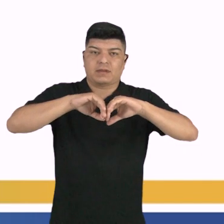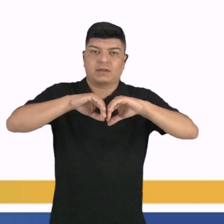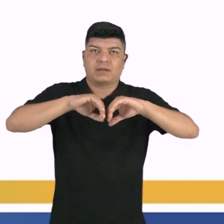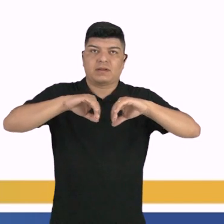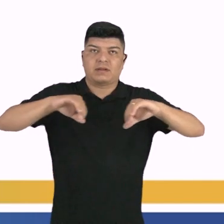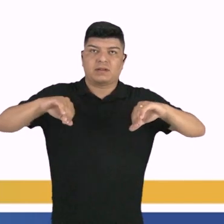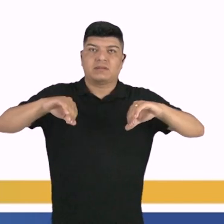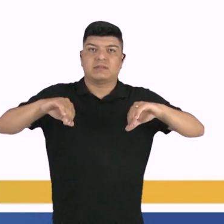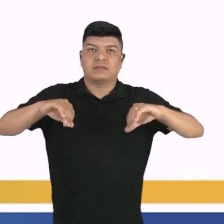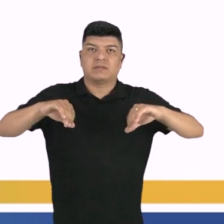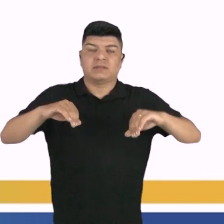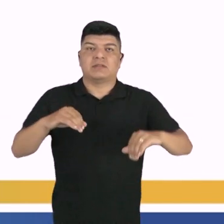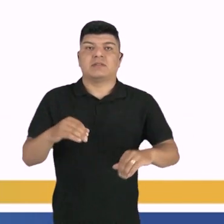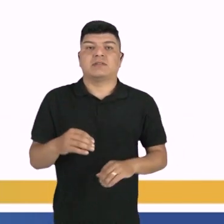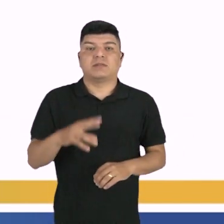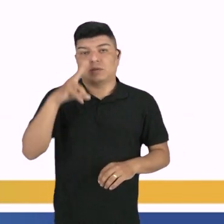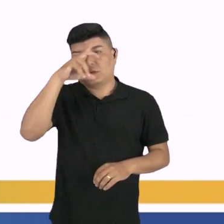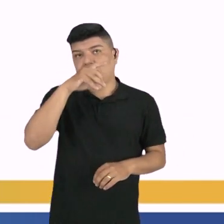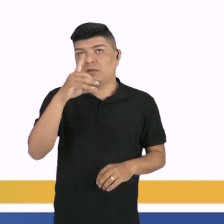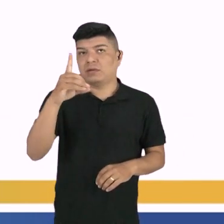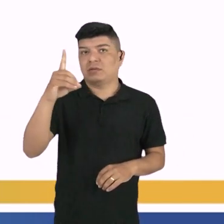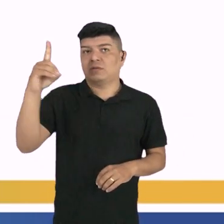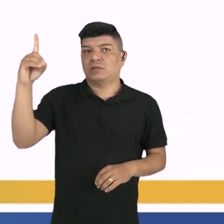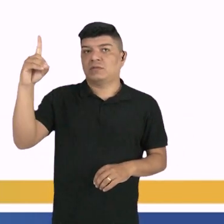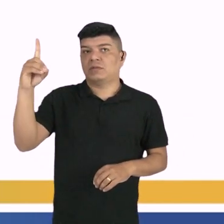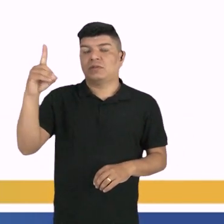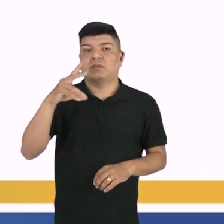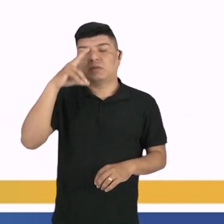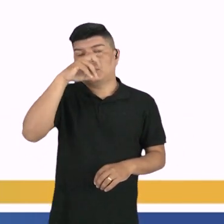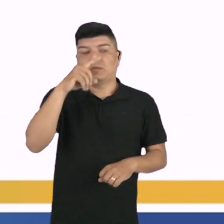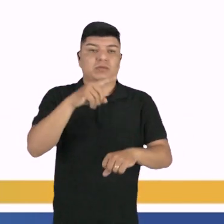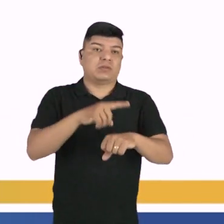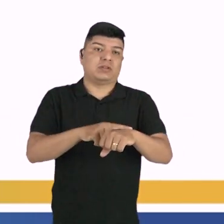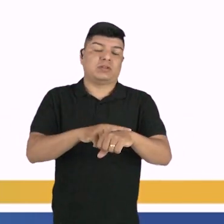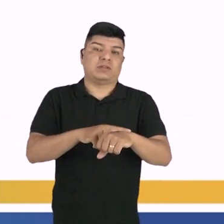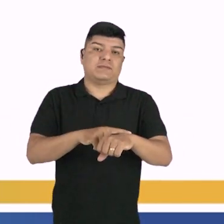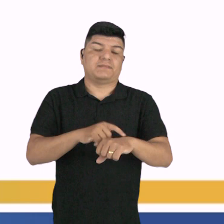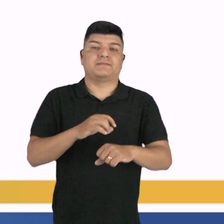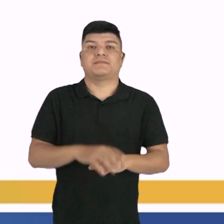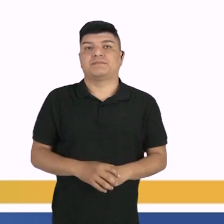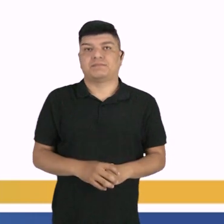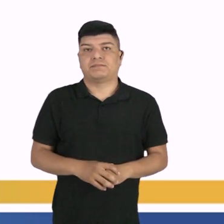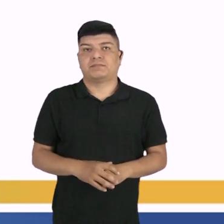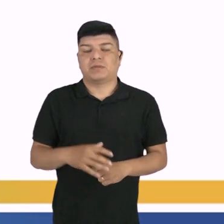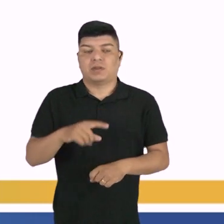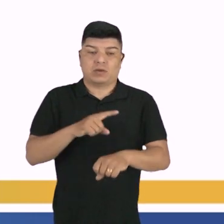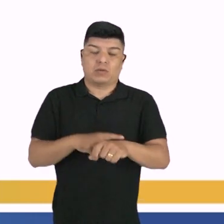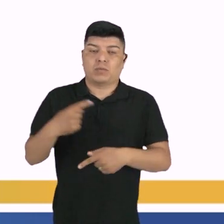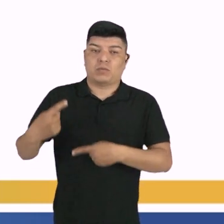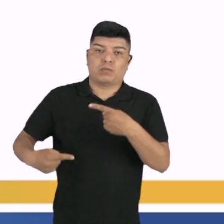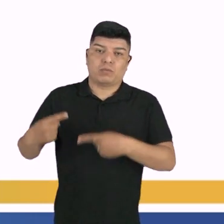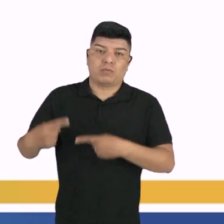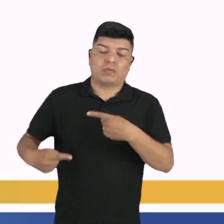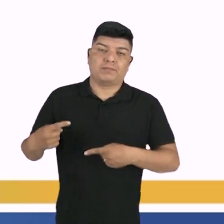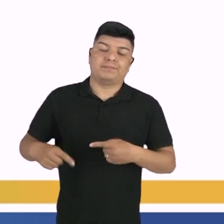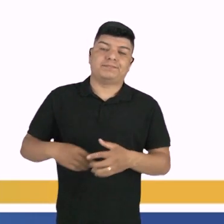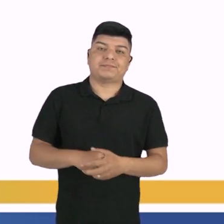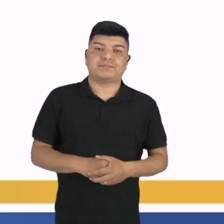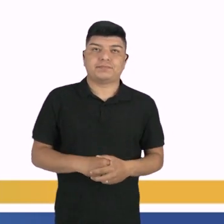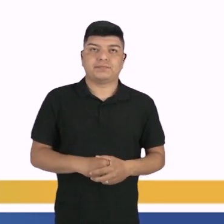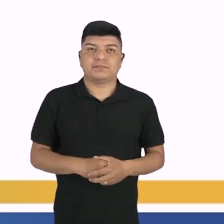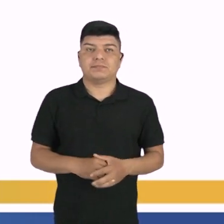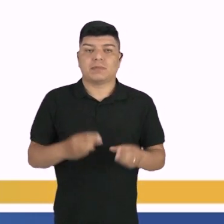dele, vamos aqui retomar a projeção, está aí no nosso segundo marcador, quando está sendo ponderado